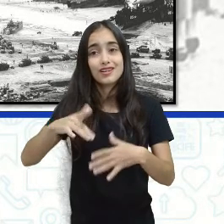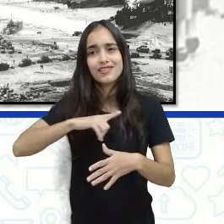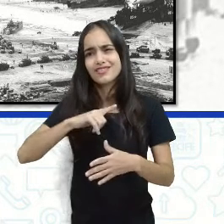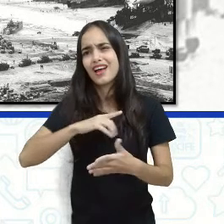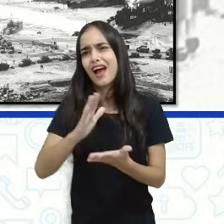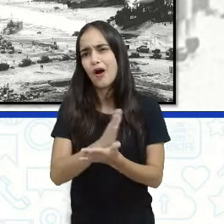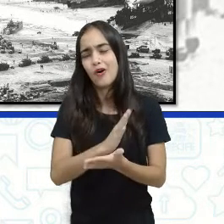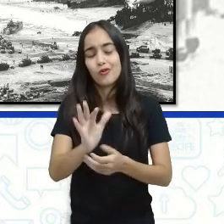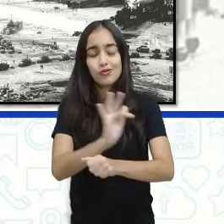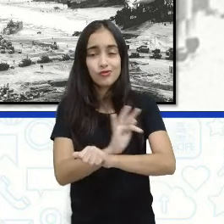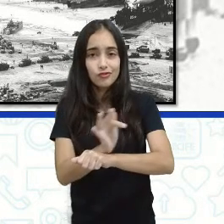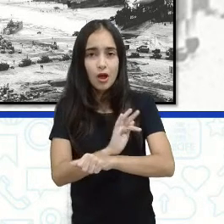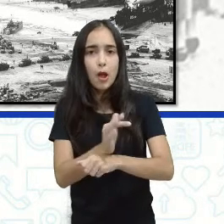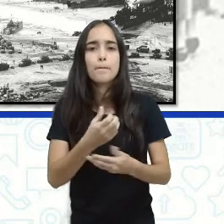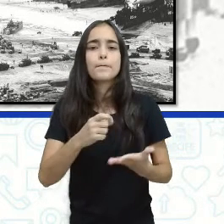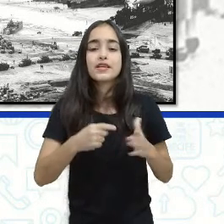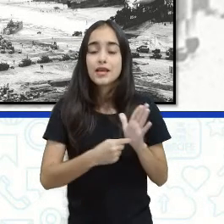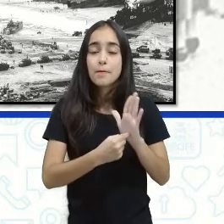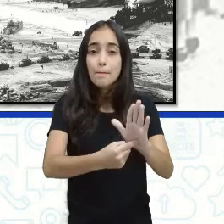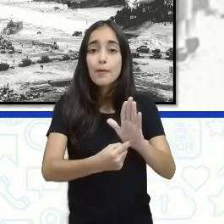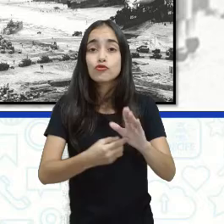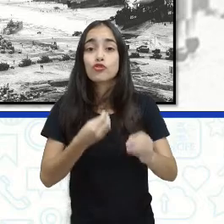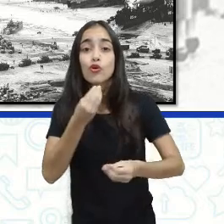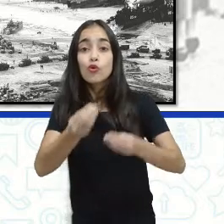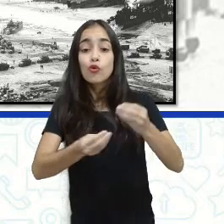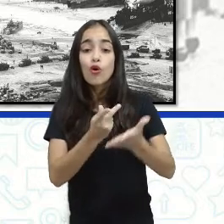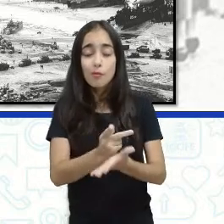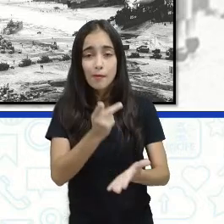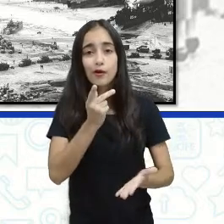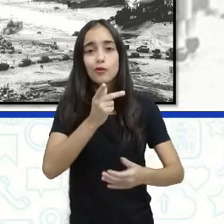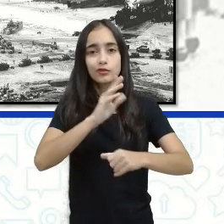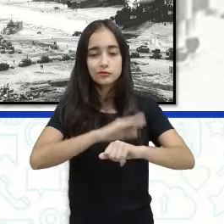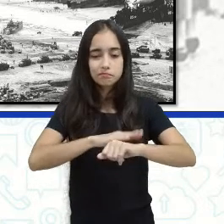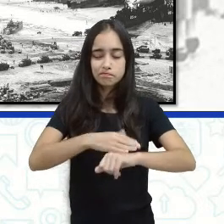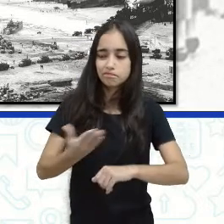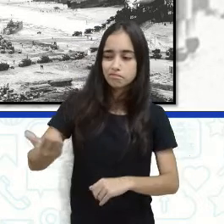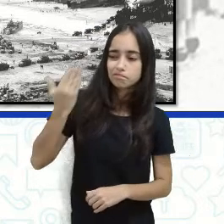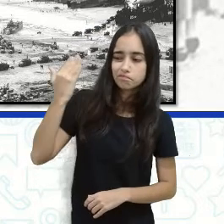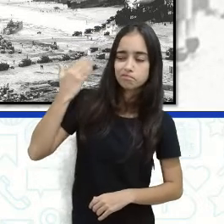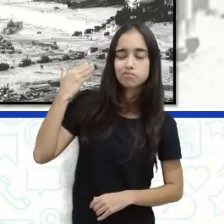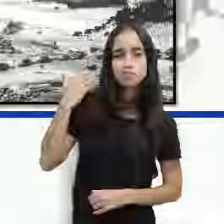vários barcos desses daqui. Anfíbios, né? Isso. Eles vão